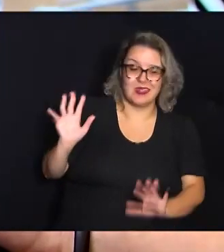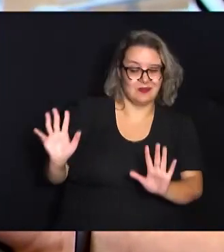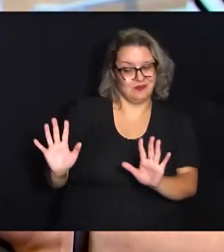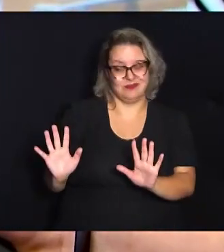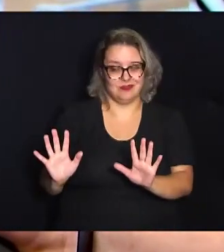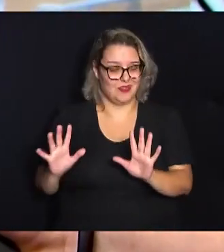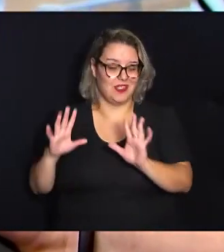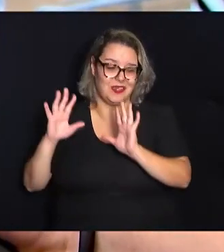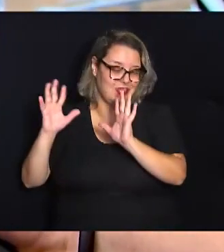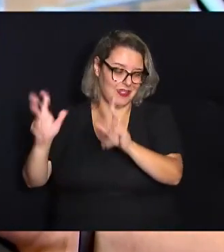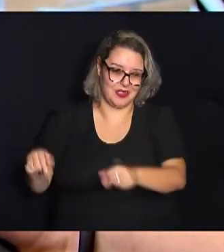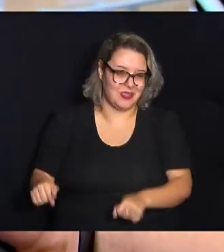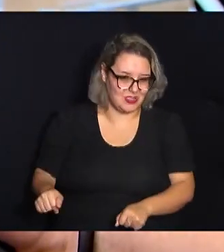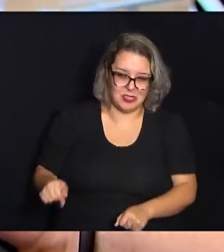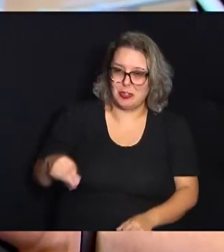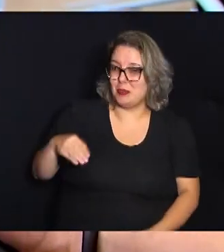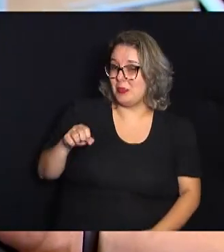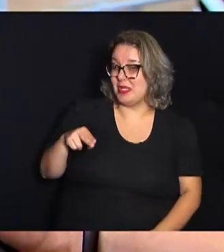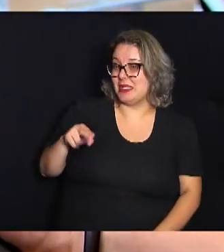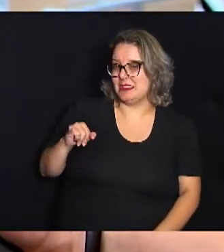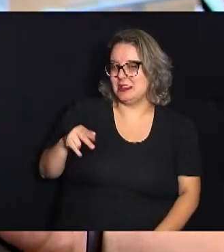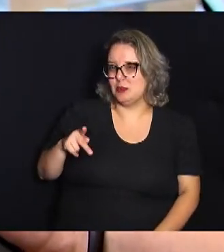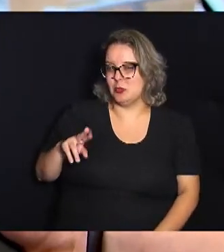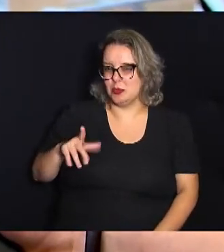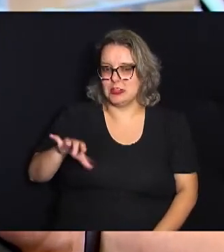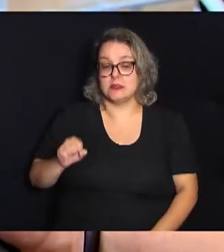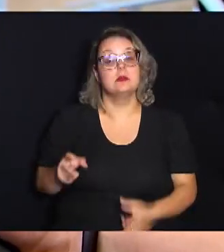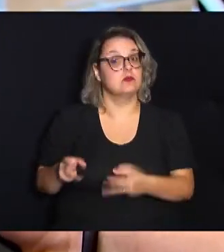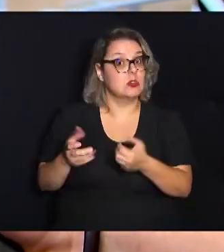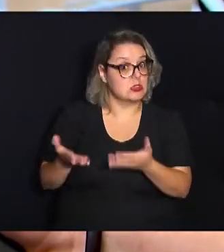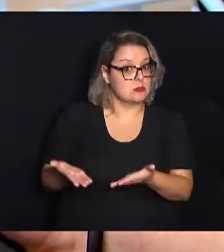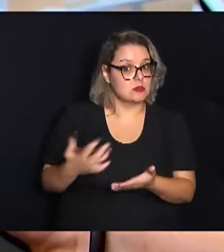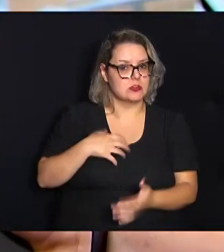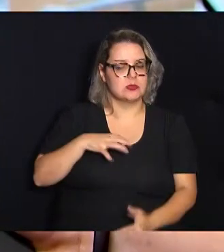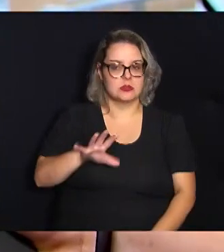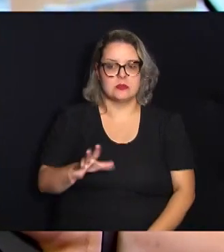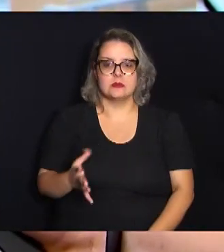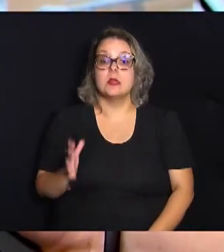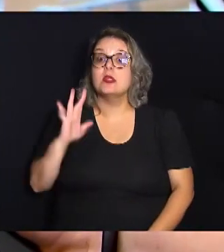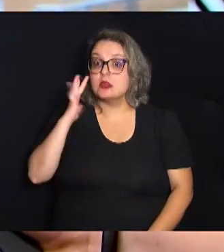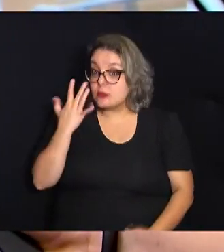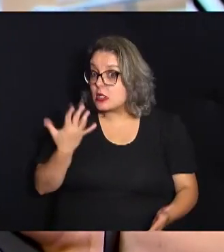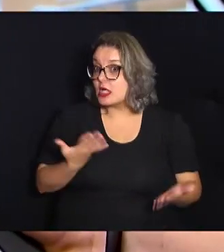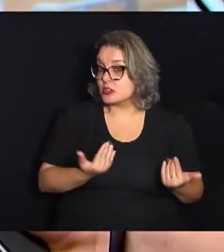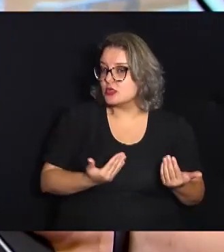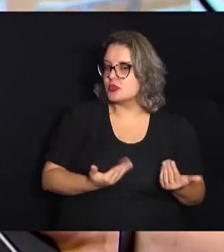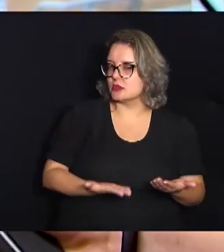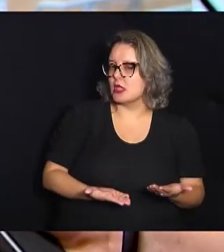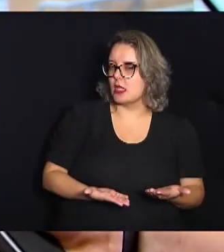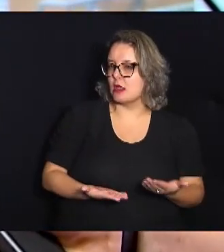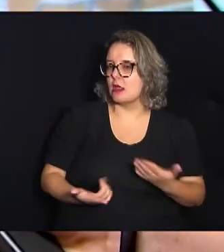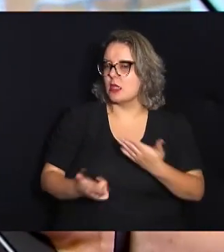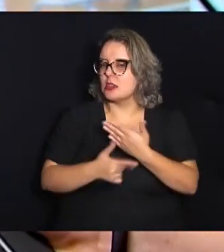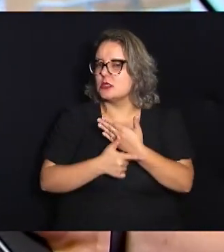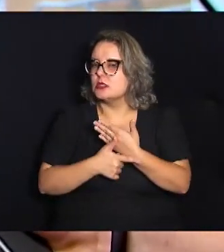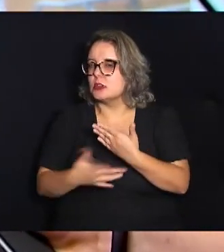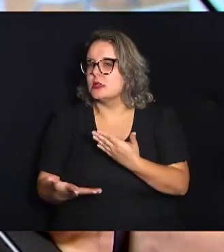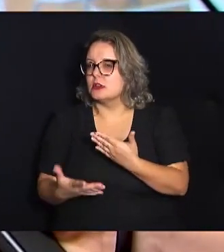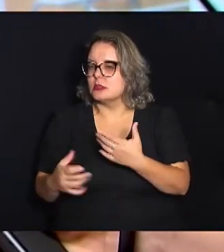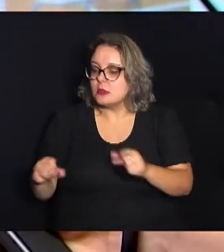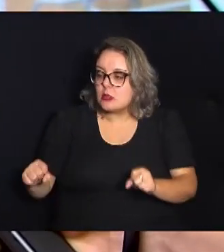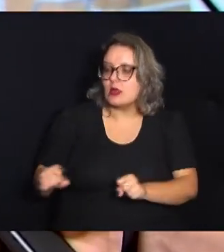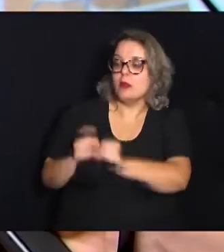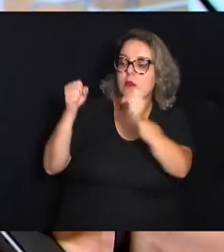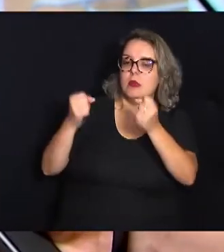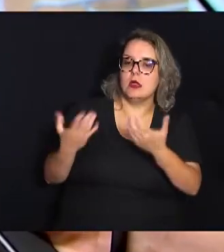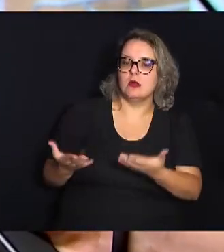tudo manipulação. Eu percebo muito isso, e eu acho que a juventude tem esse papel até de romper com isso,